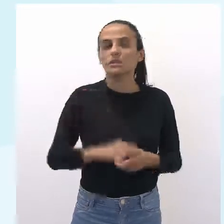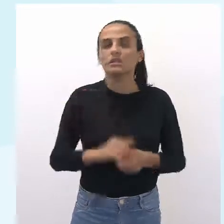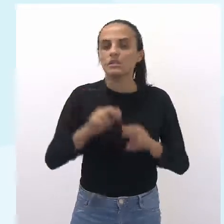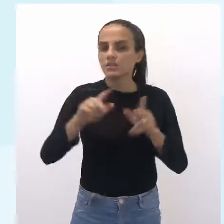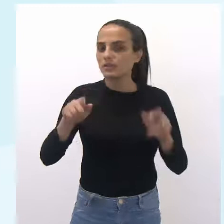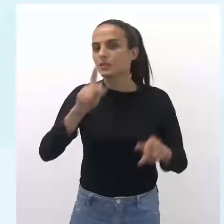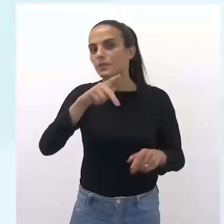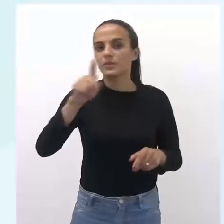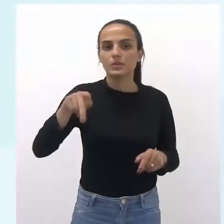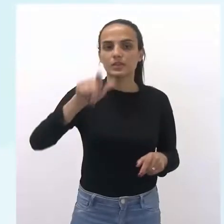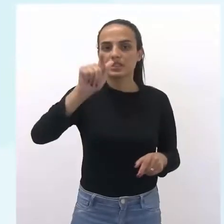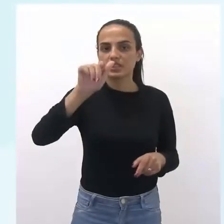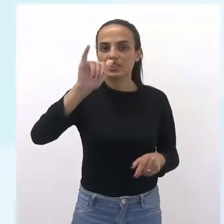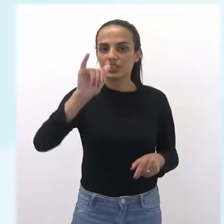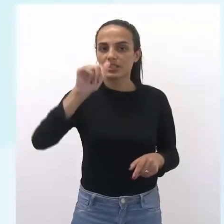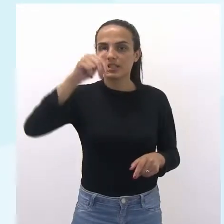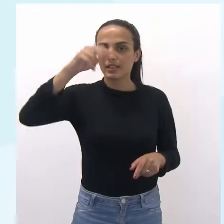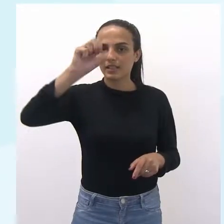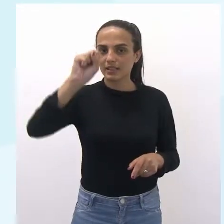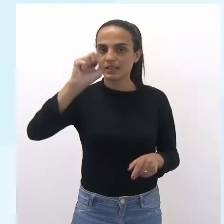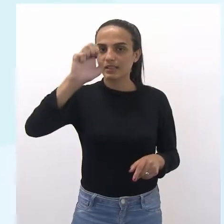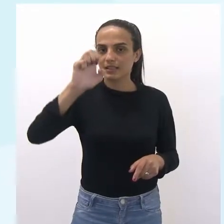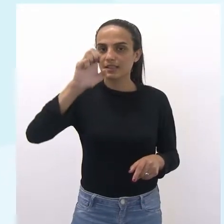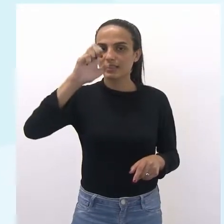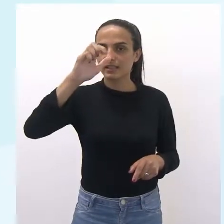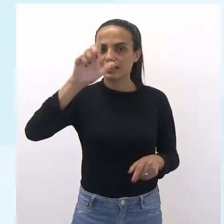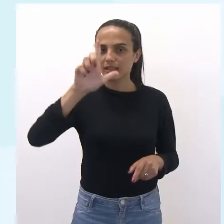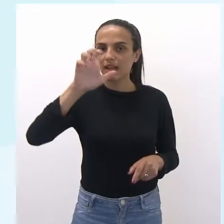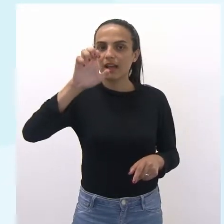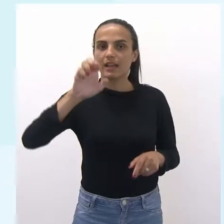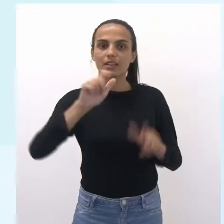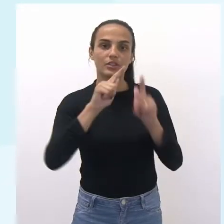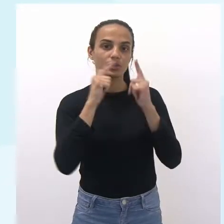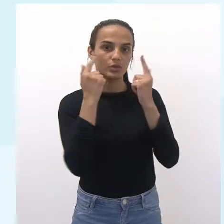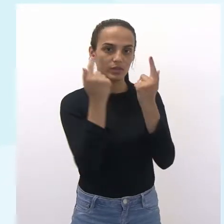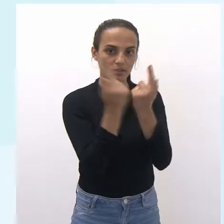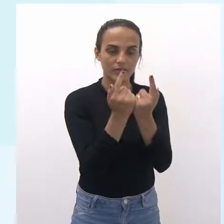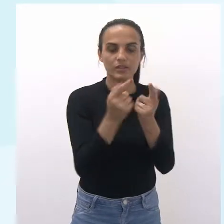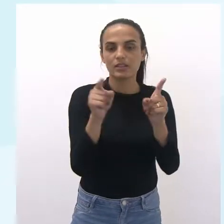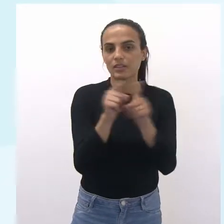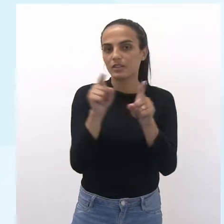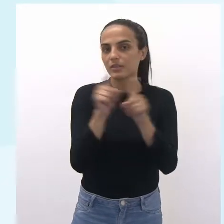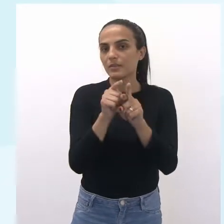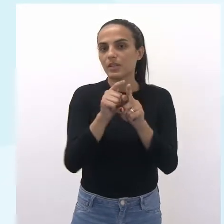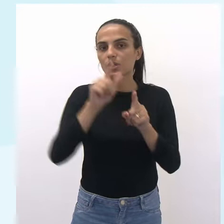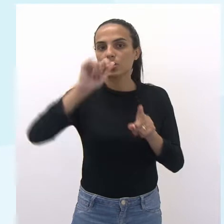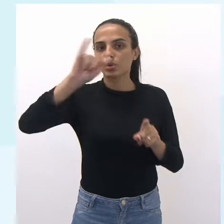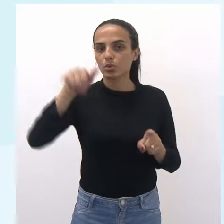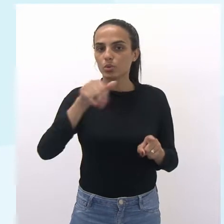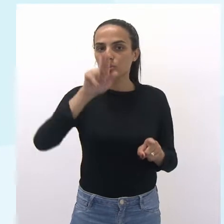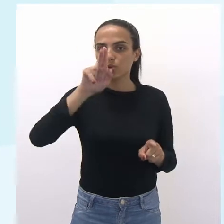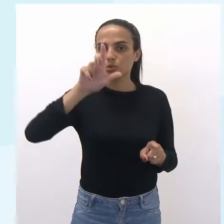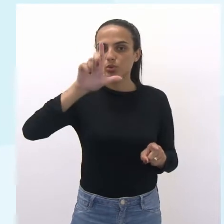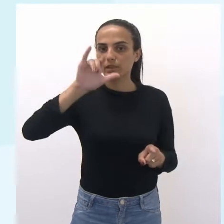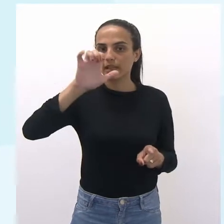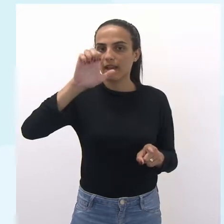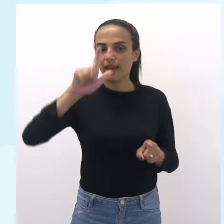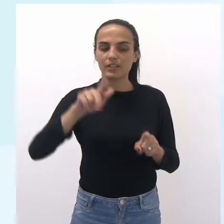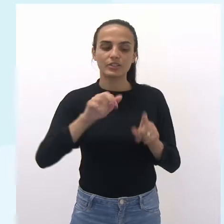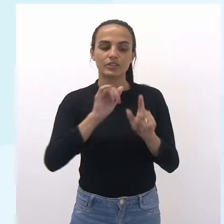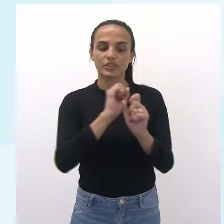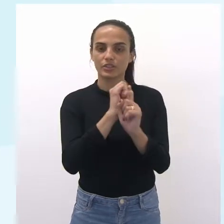Gisele Teles, de Geografia, a professora Juliette Melo Aquino de Souza, Sociologia, e também a professora Lucilene